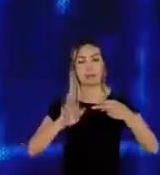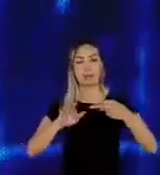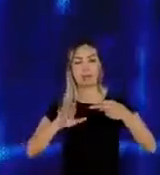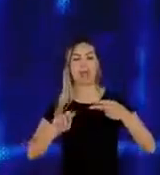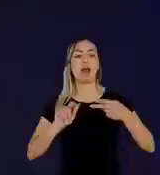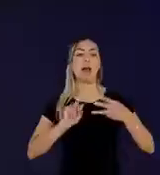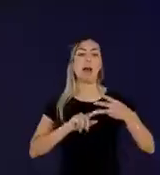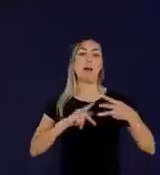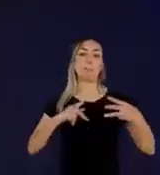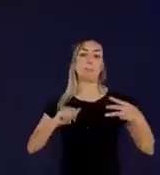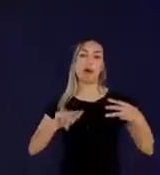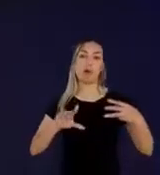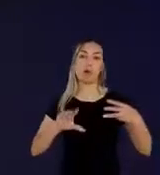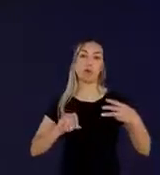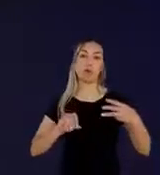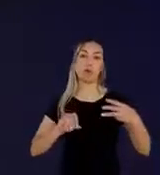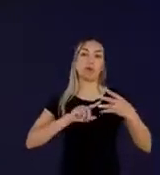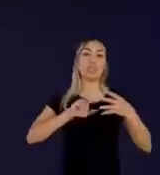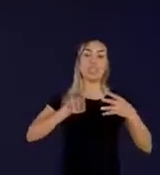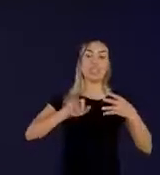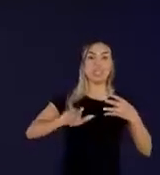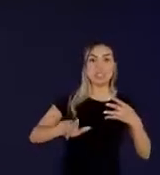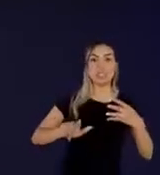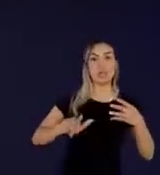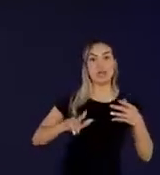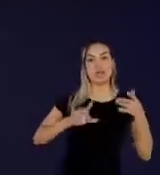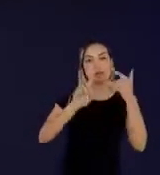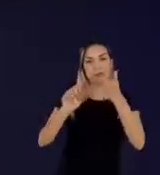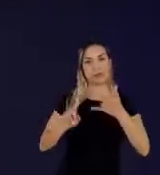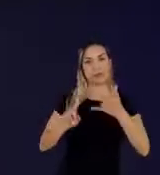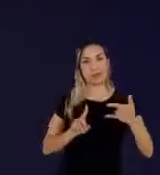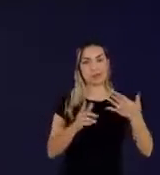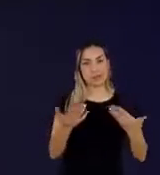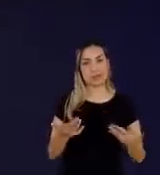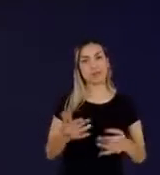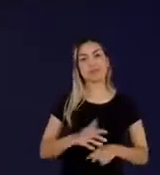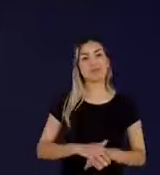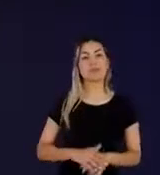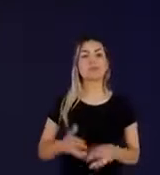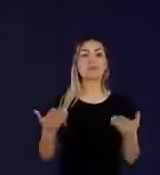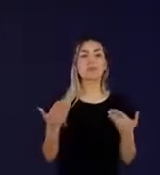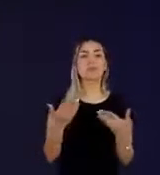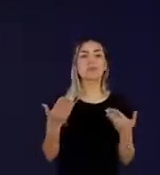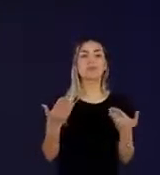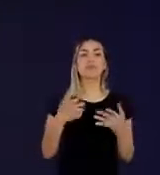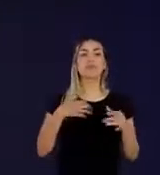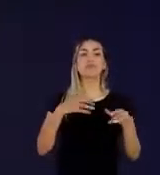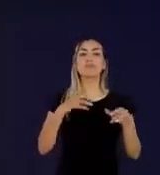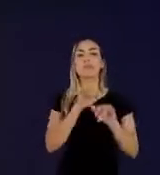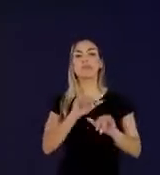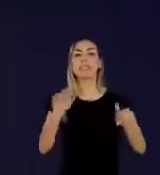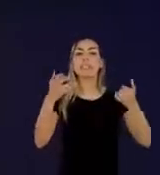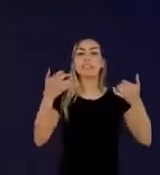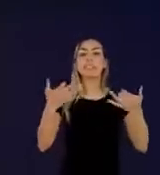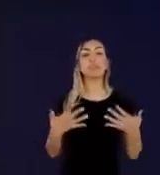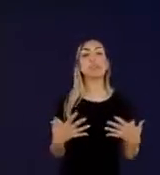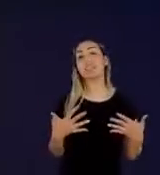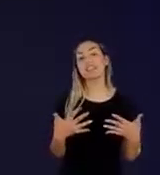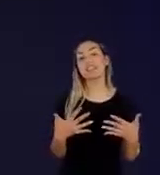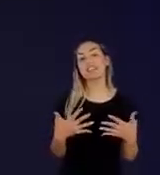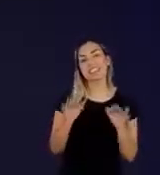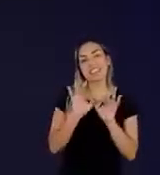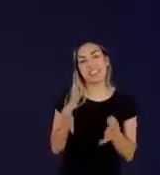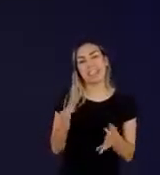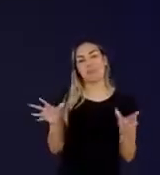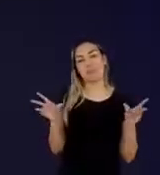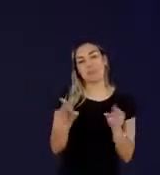conosco virtualmente. Bom, aqui eu vou começar fazendo uma introdução antes de passar a palavra aos nossos